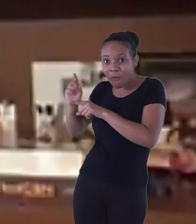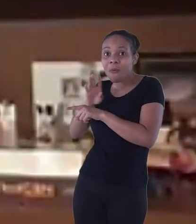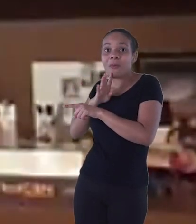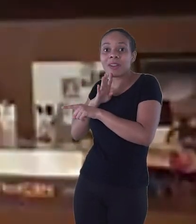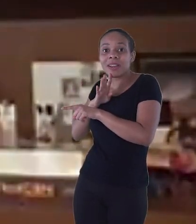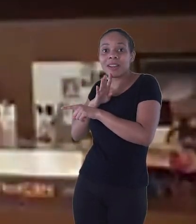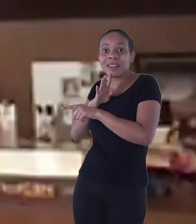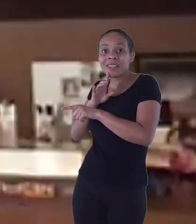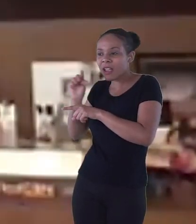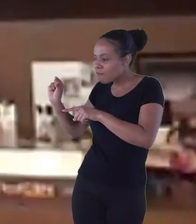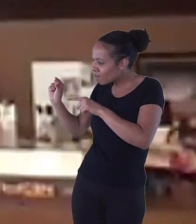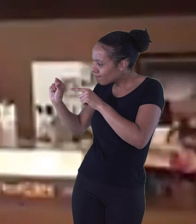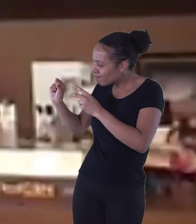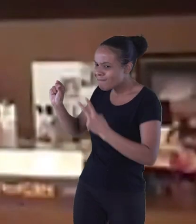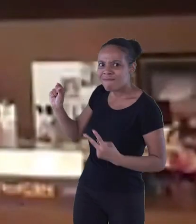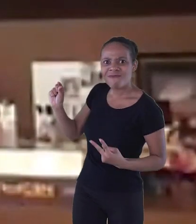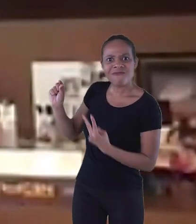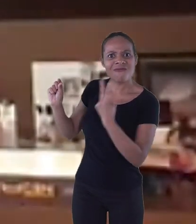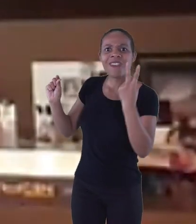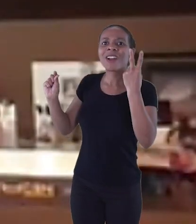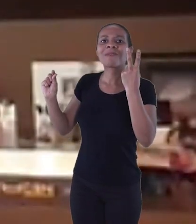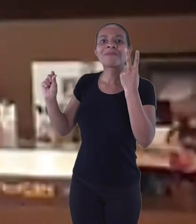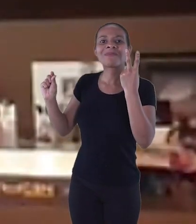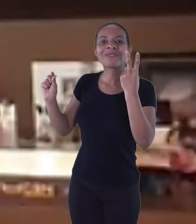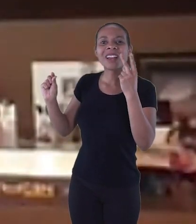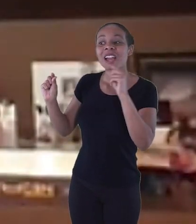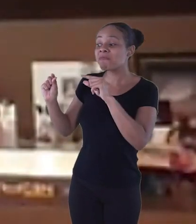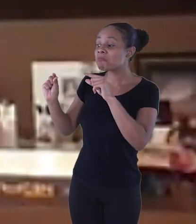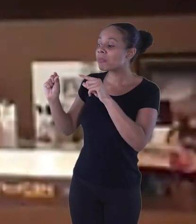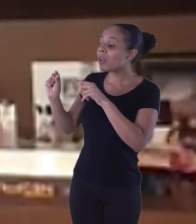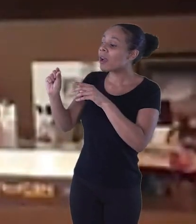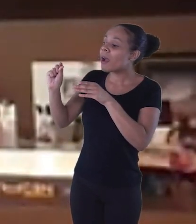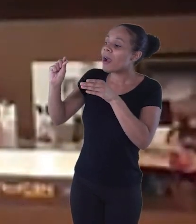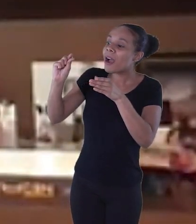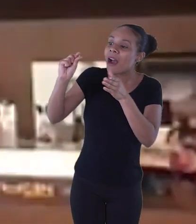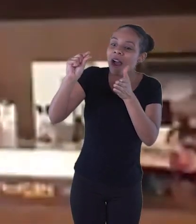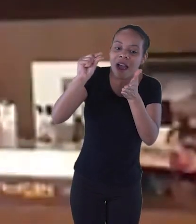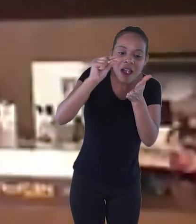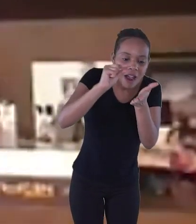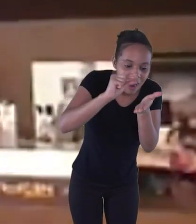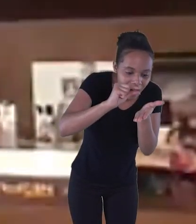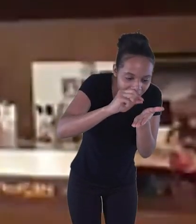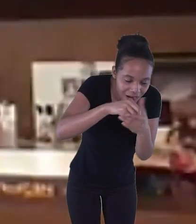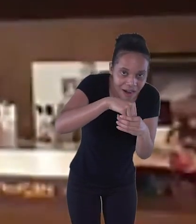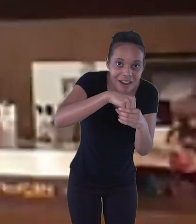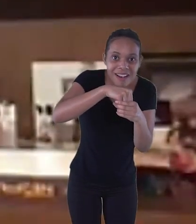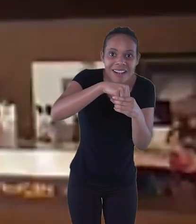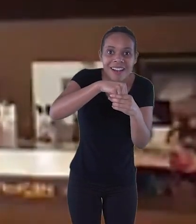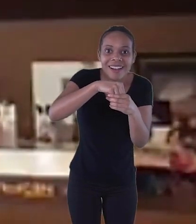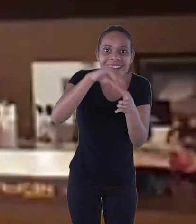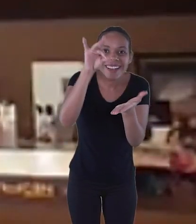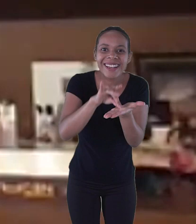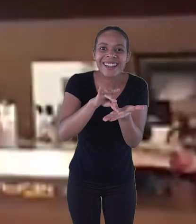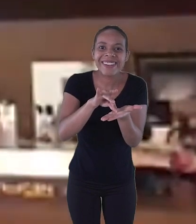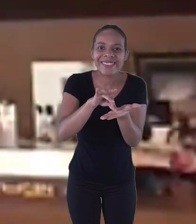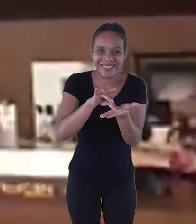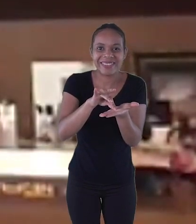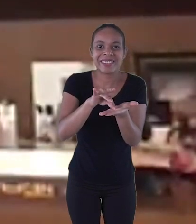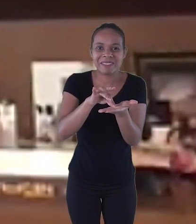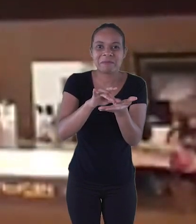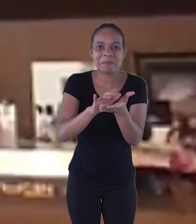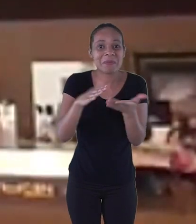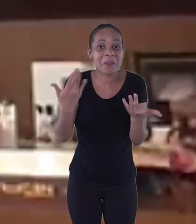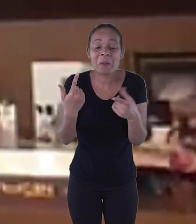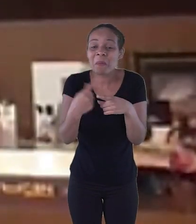pena. Você faz uma fabulação verdadeira. Então foi um pouco o que nós tentamos fazer e contamos muito com a ajuda dos artistas, porque eles